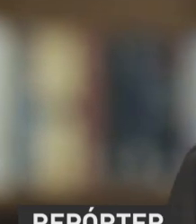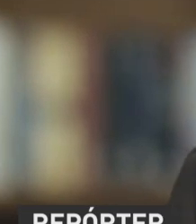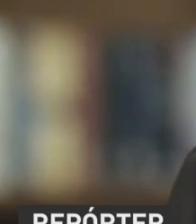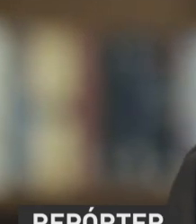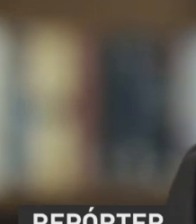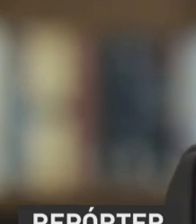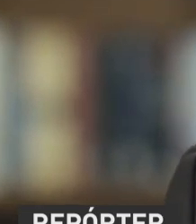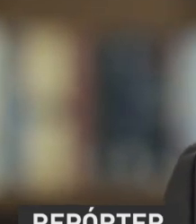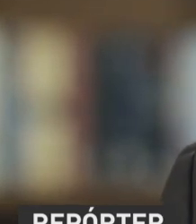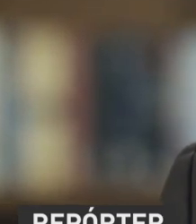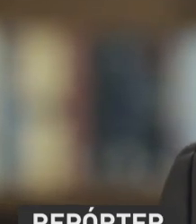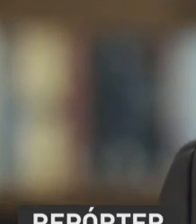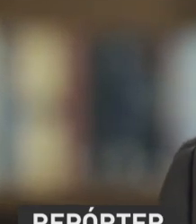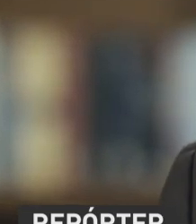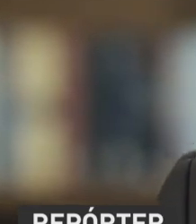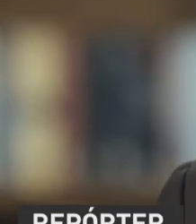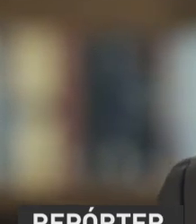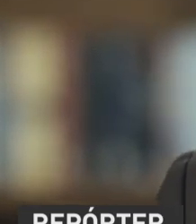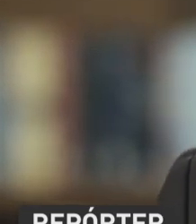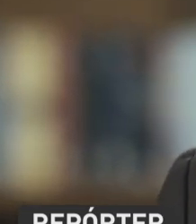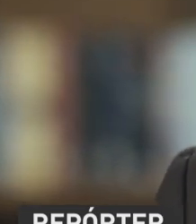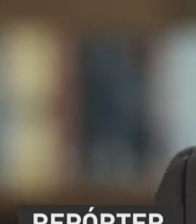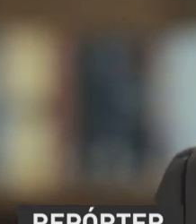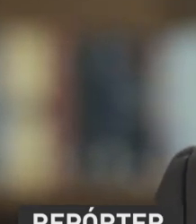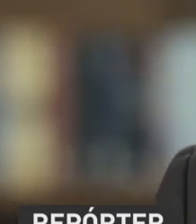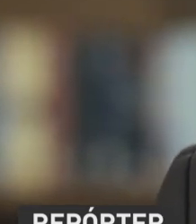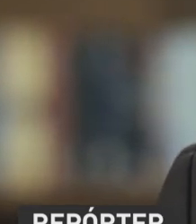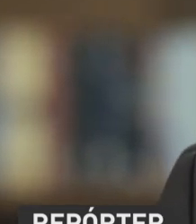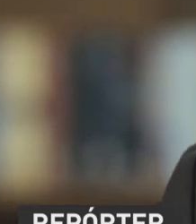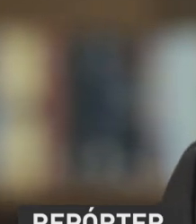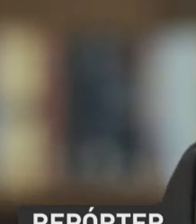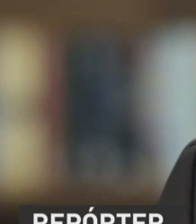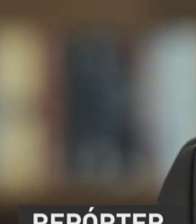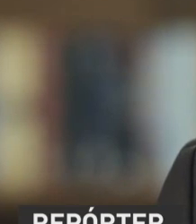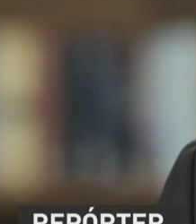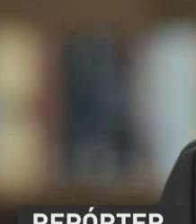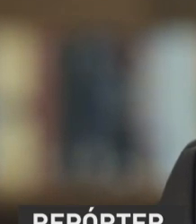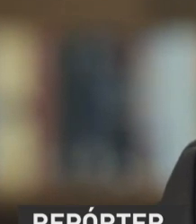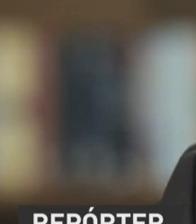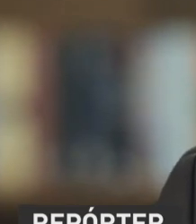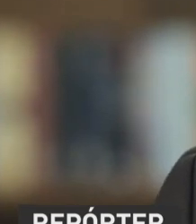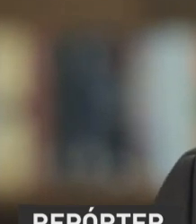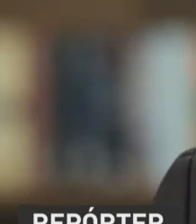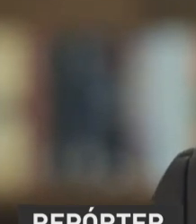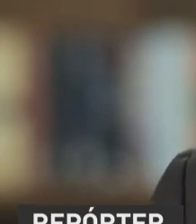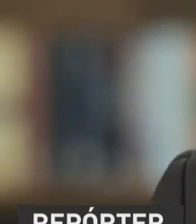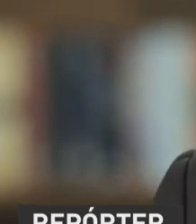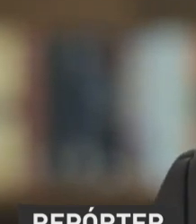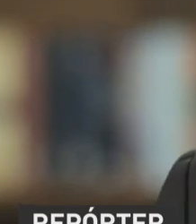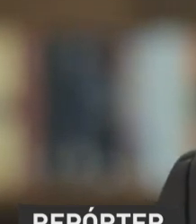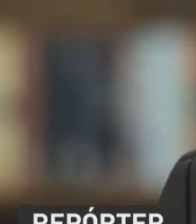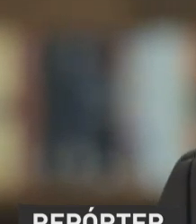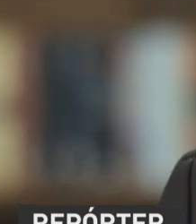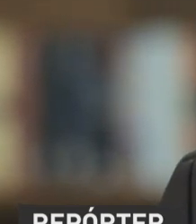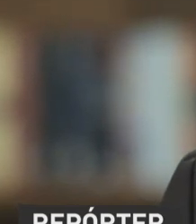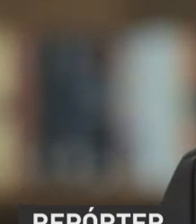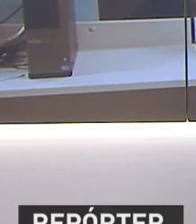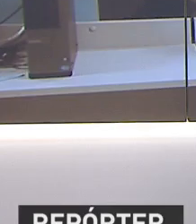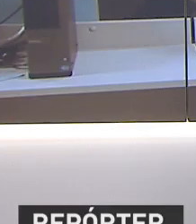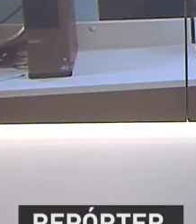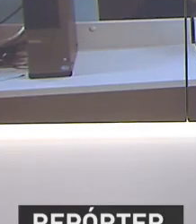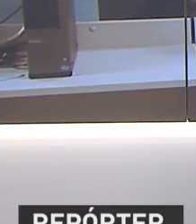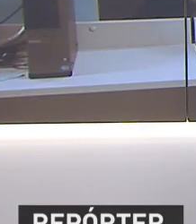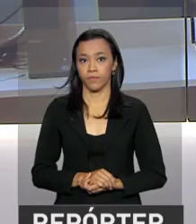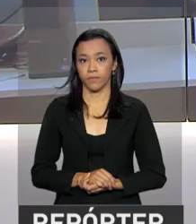com conforta noos entretanto saber que o pior já passou indicadores da economia sinalizam o resgate da confiança no